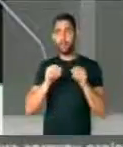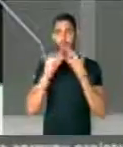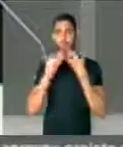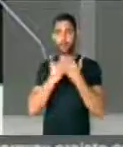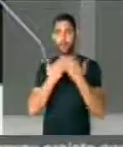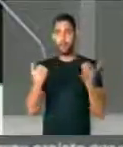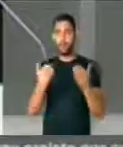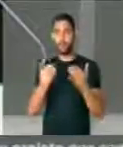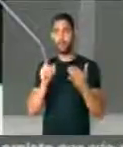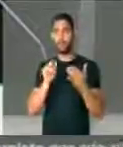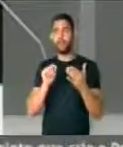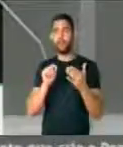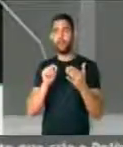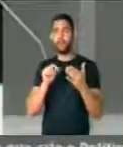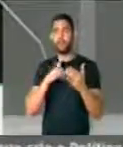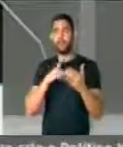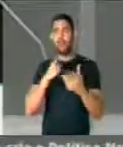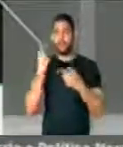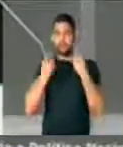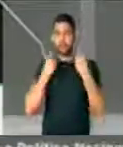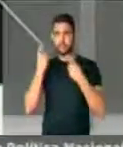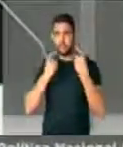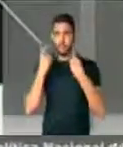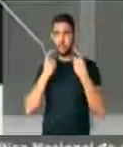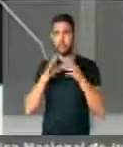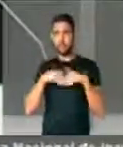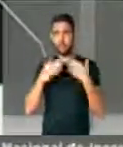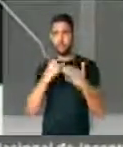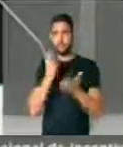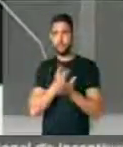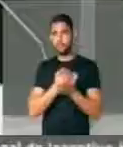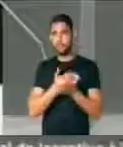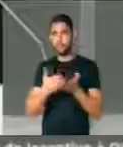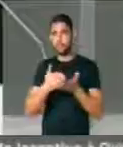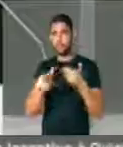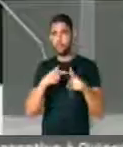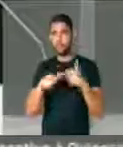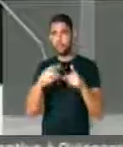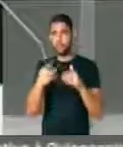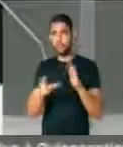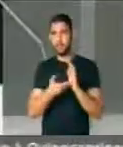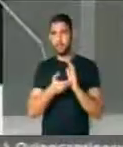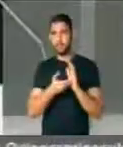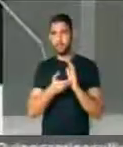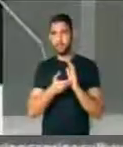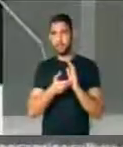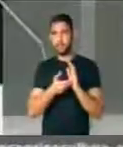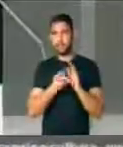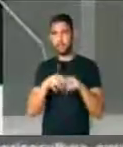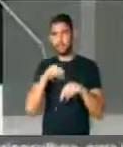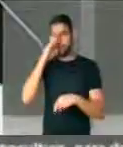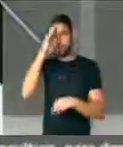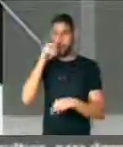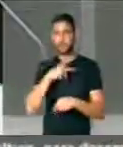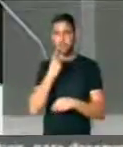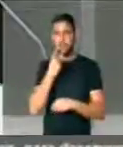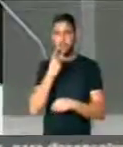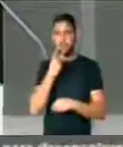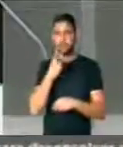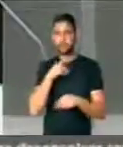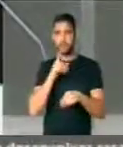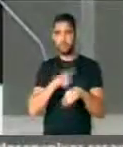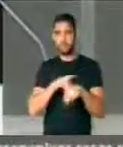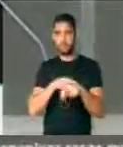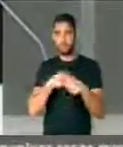externar a minha preocupação com o andamento dos trabalhos dessa casa, principalmente no que tange as últimas